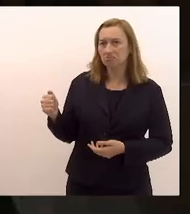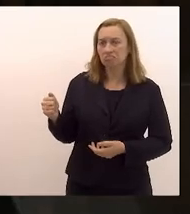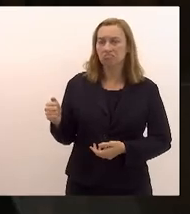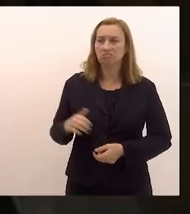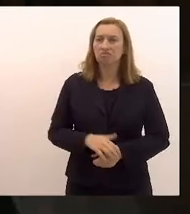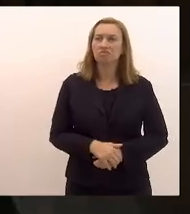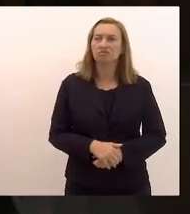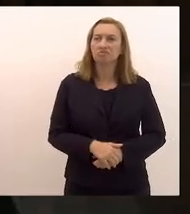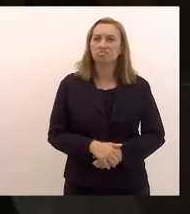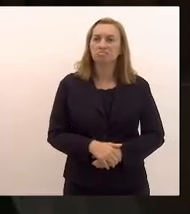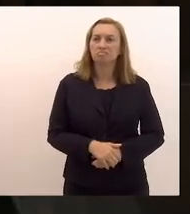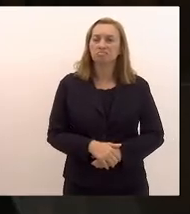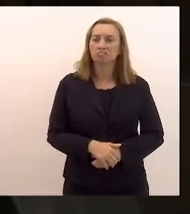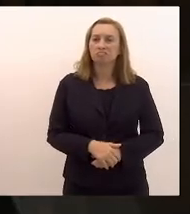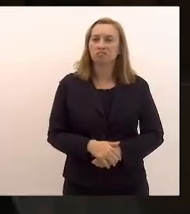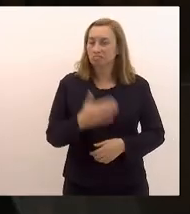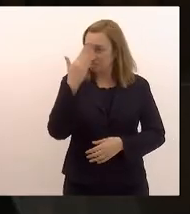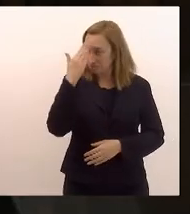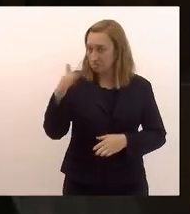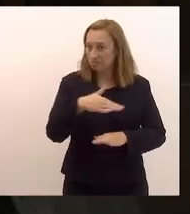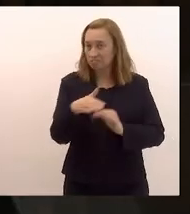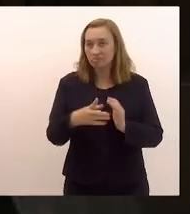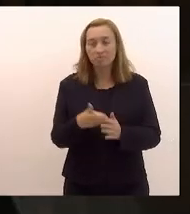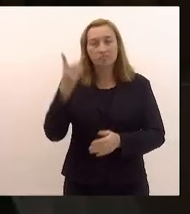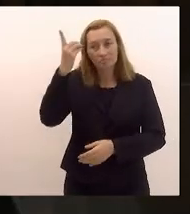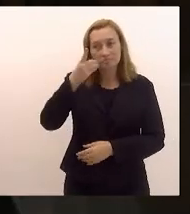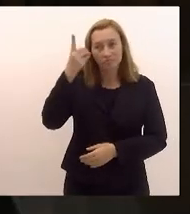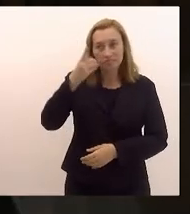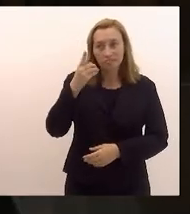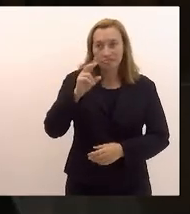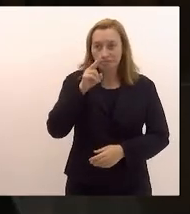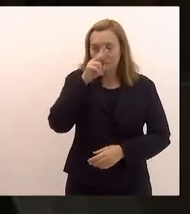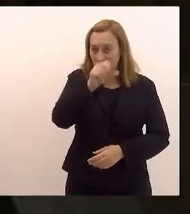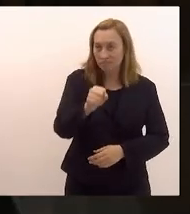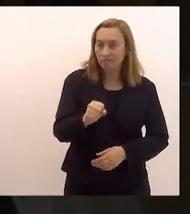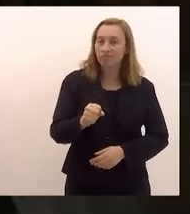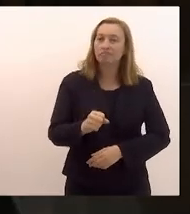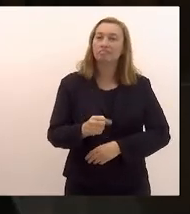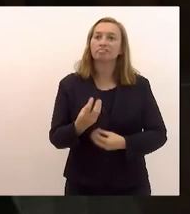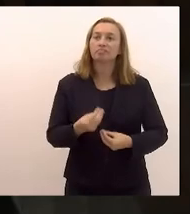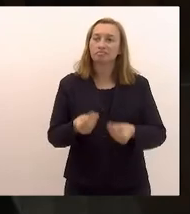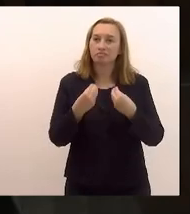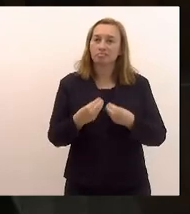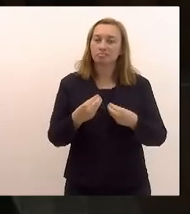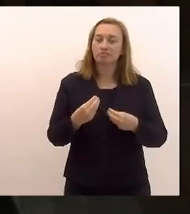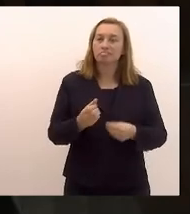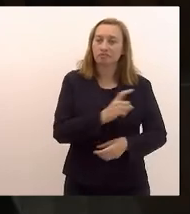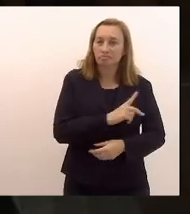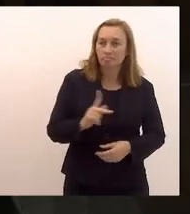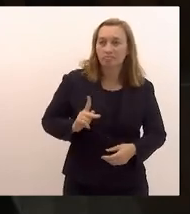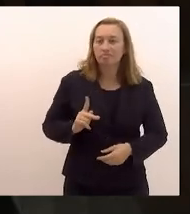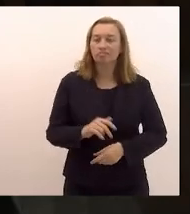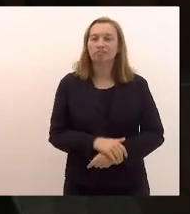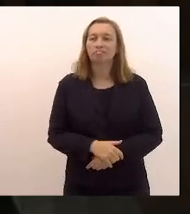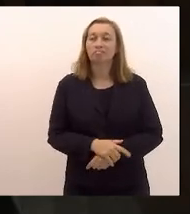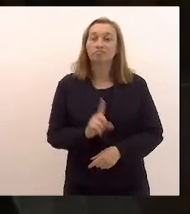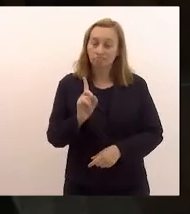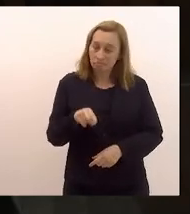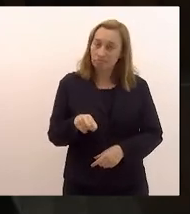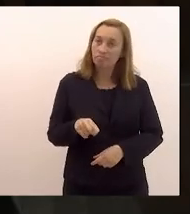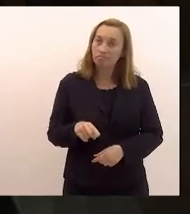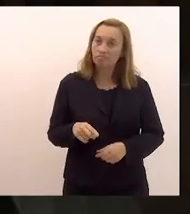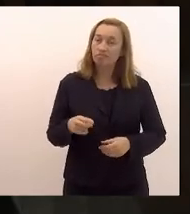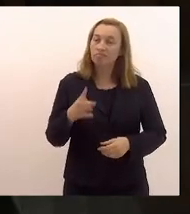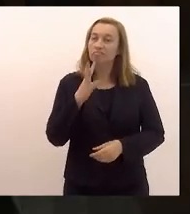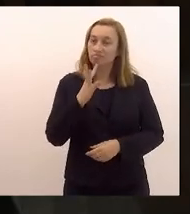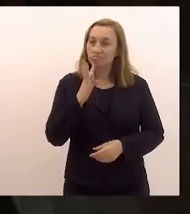E aí é um agradecimento a todos os parlamentares ao todos os gabinetes que tenha fortalecido tanto a defensoria pública e é preciso